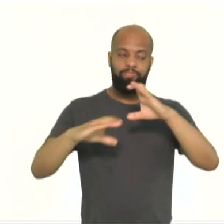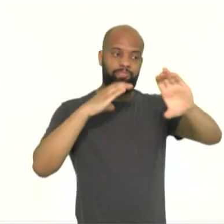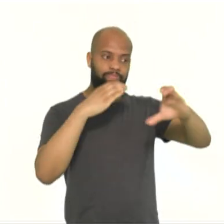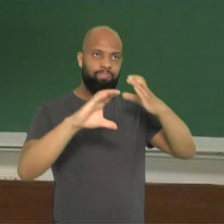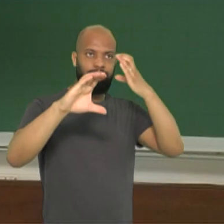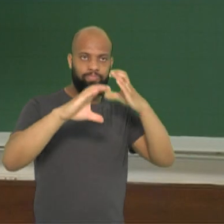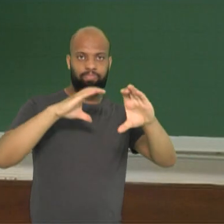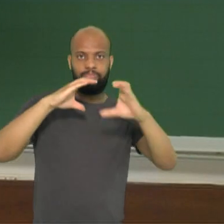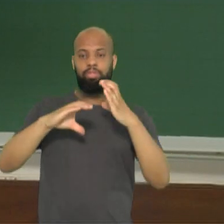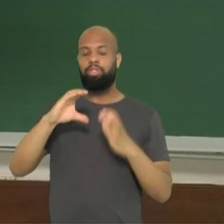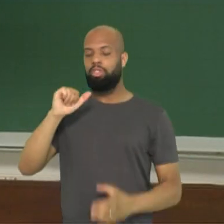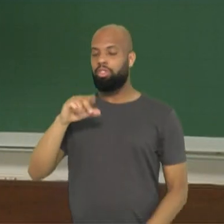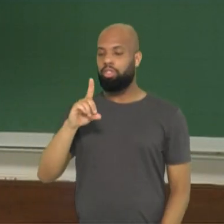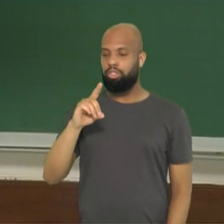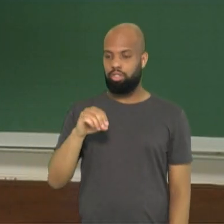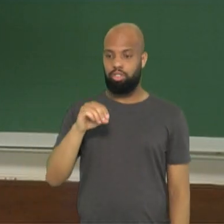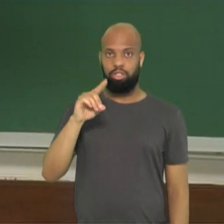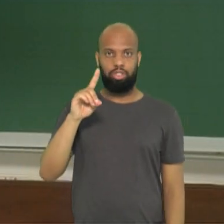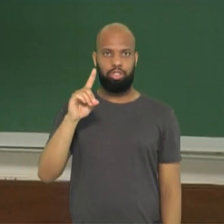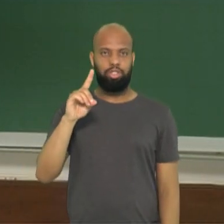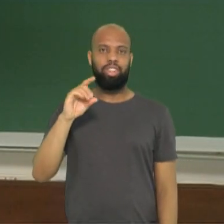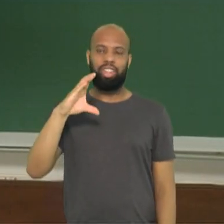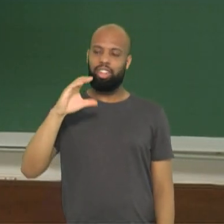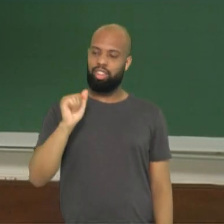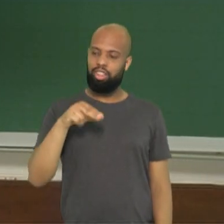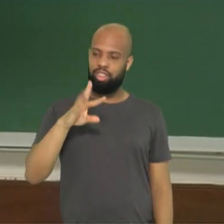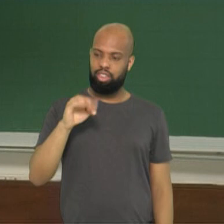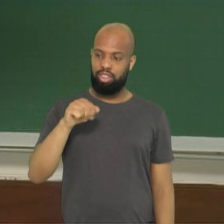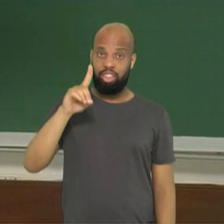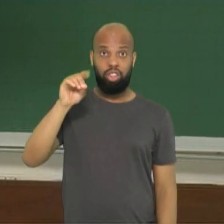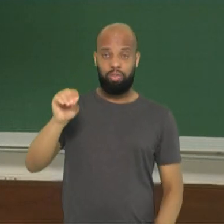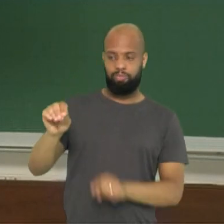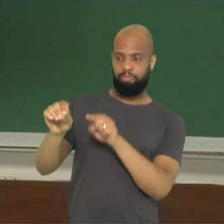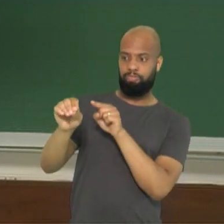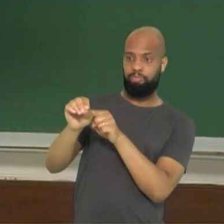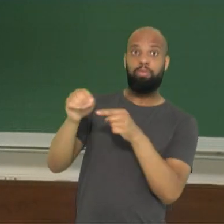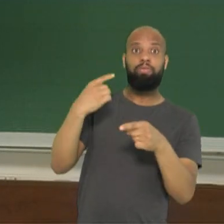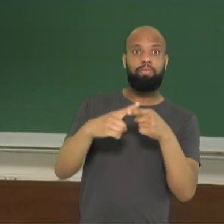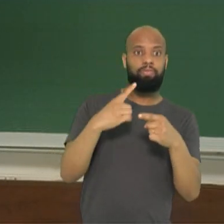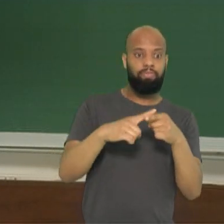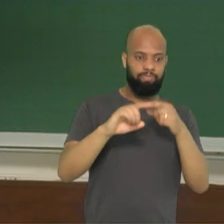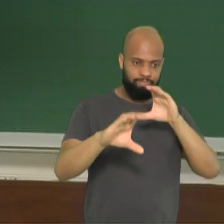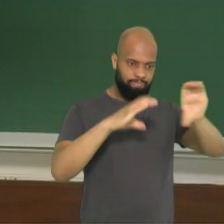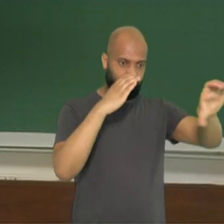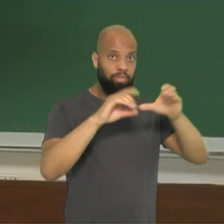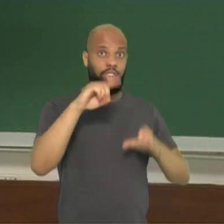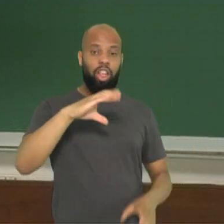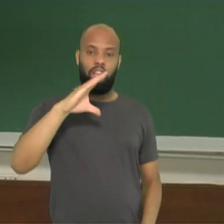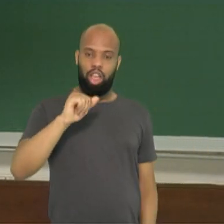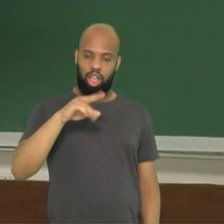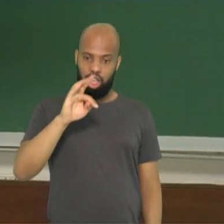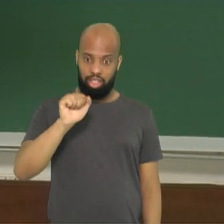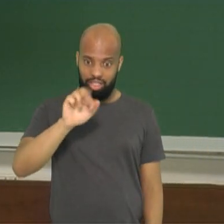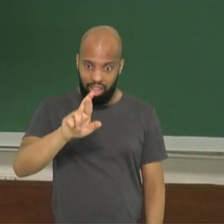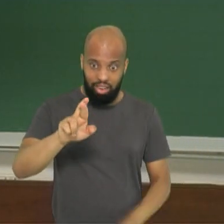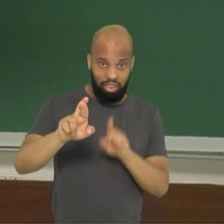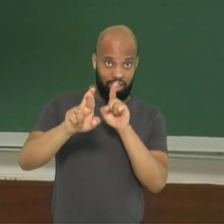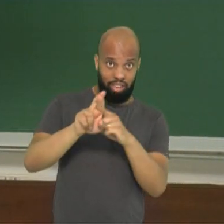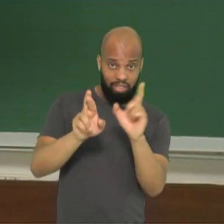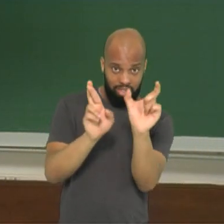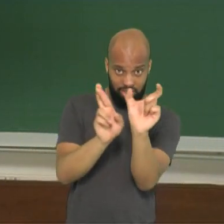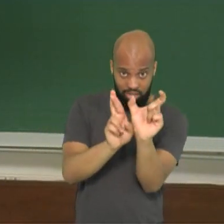ar, super tranquilo, né? Então, nós temos aí está cantando, poderia ser está